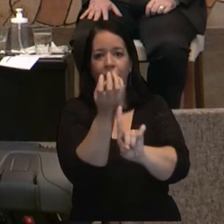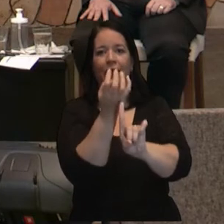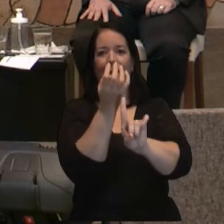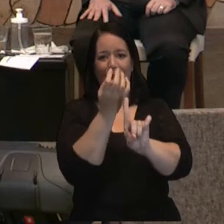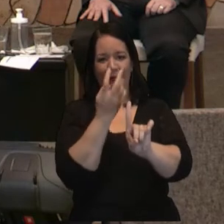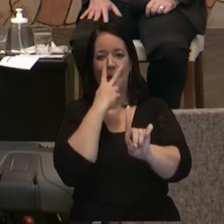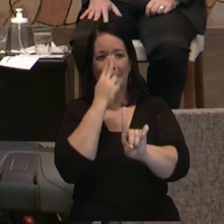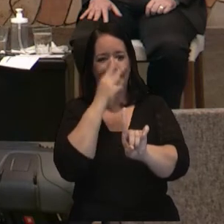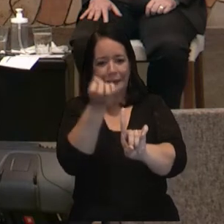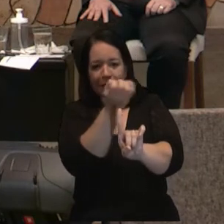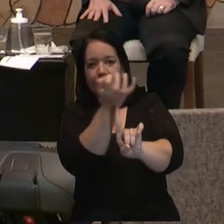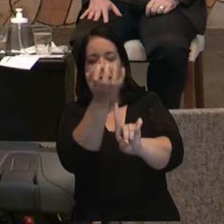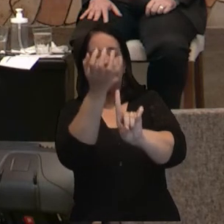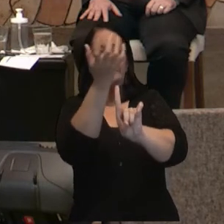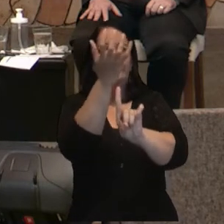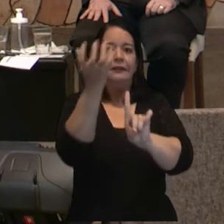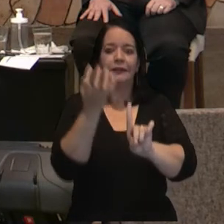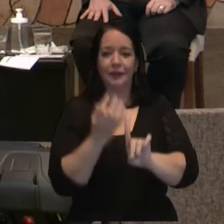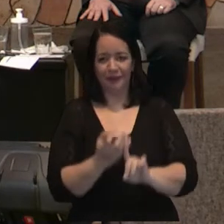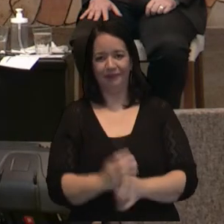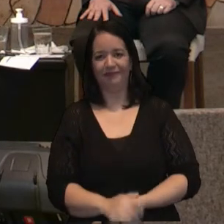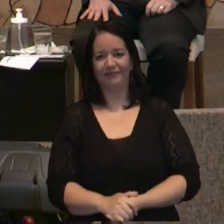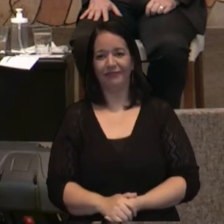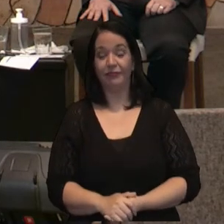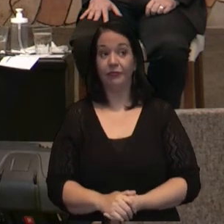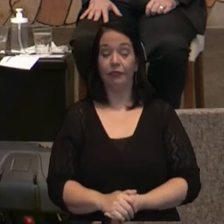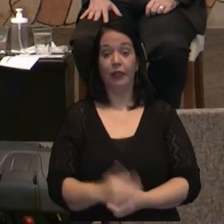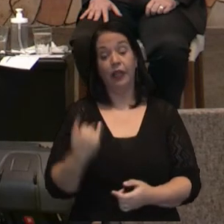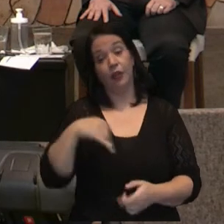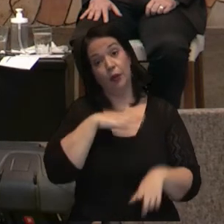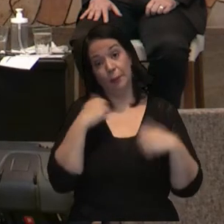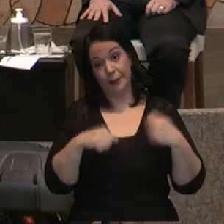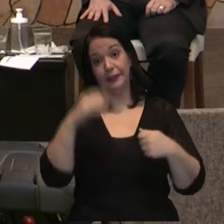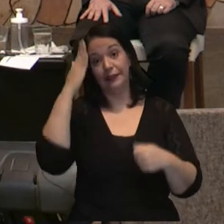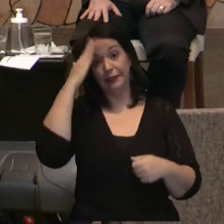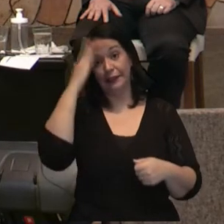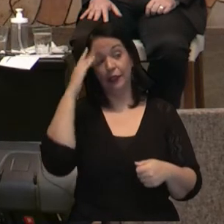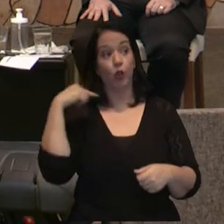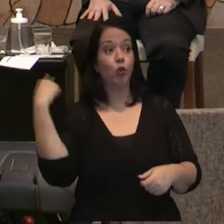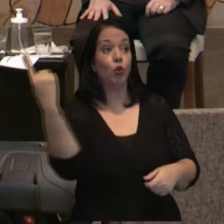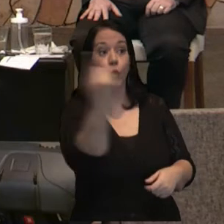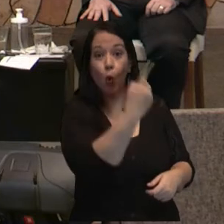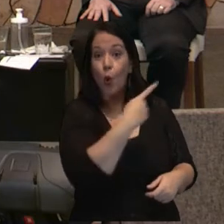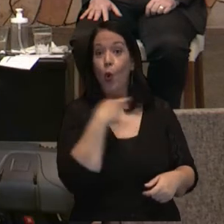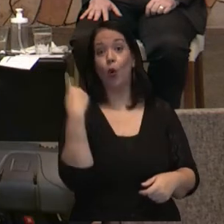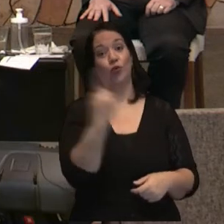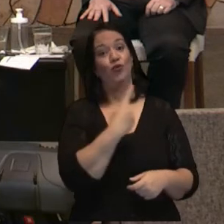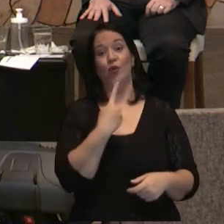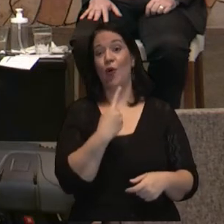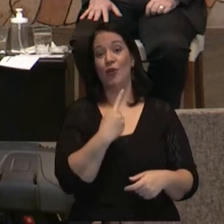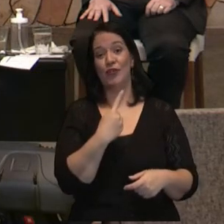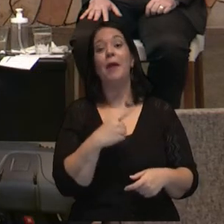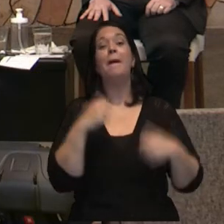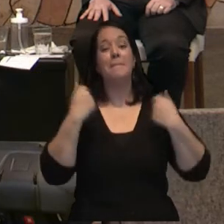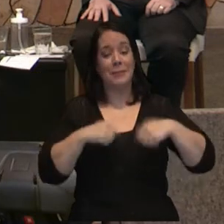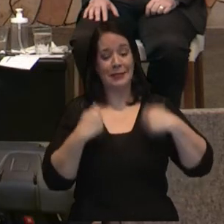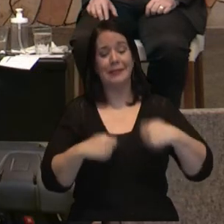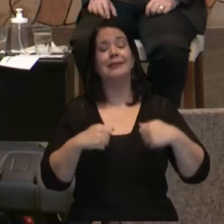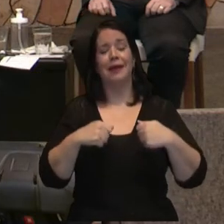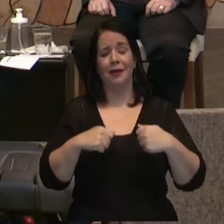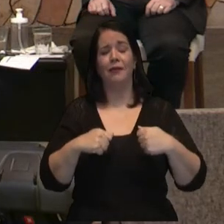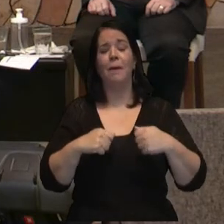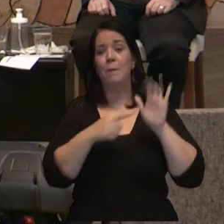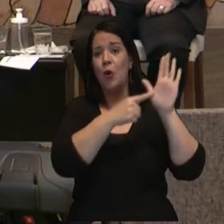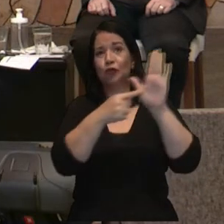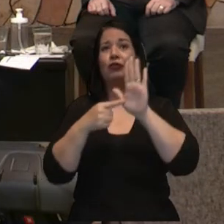sabe, com uma vasilha, com brasas na cabeça, andando pelas ruas, agradecendo ao Senhor, constrangidos pelo